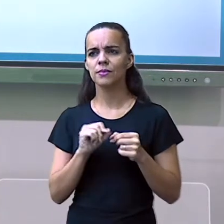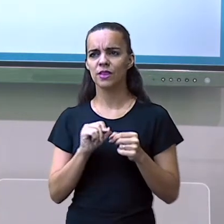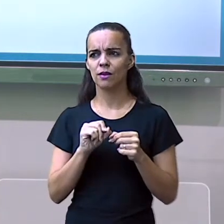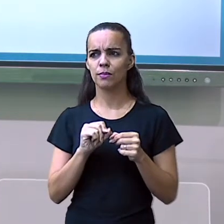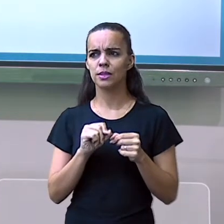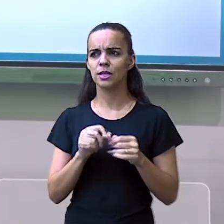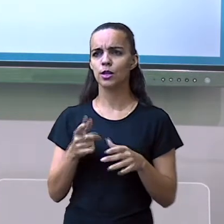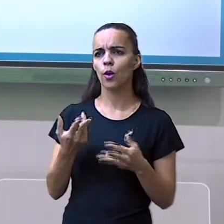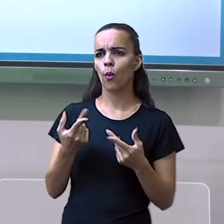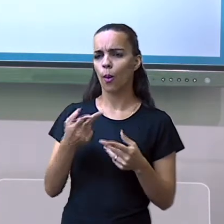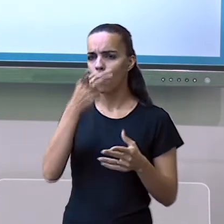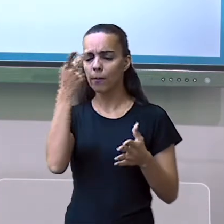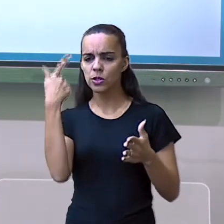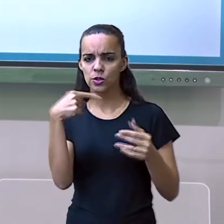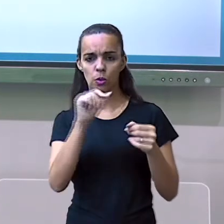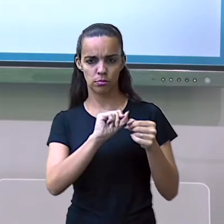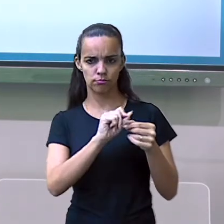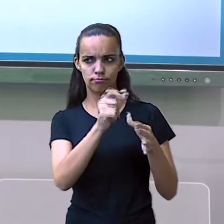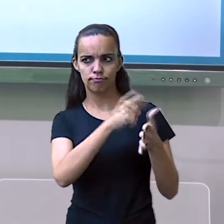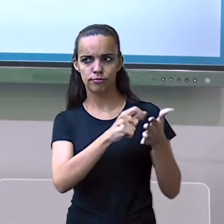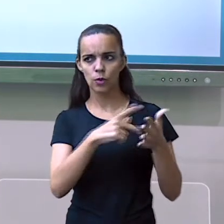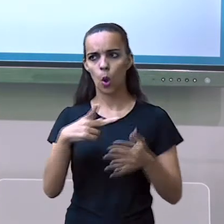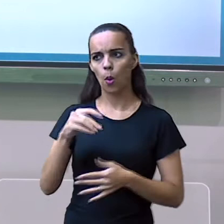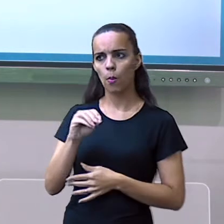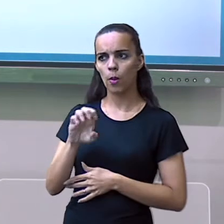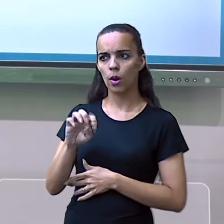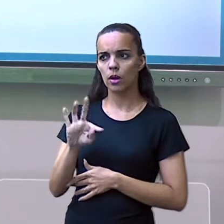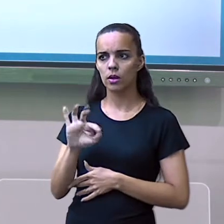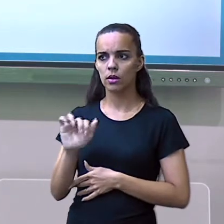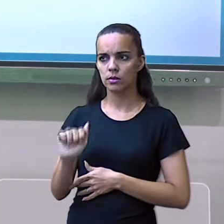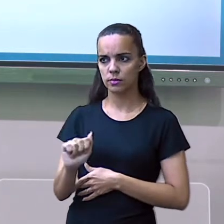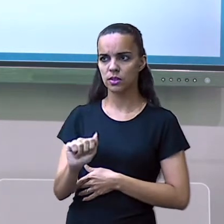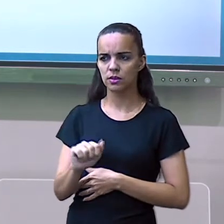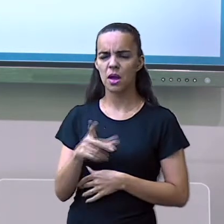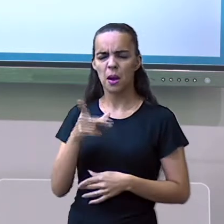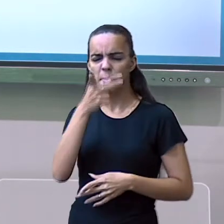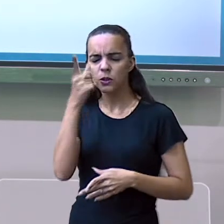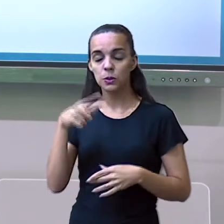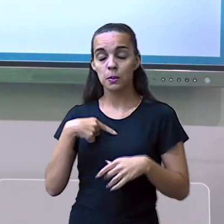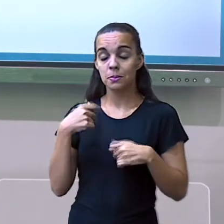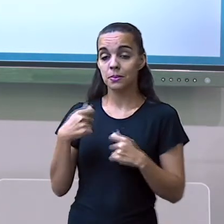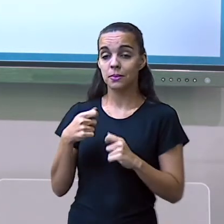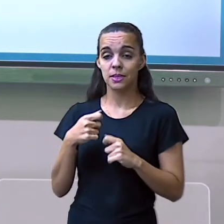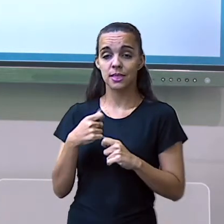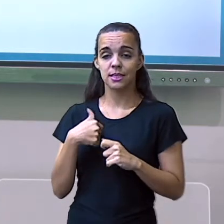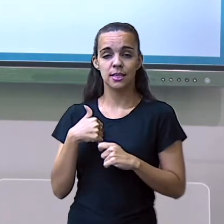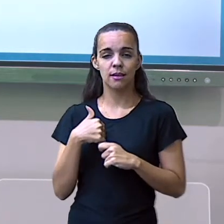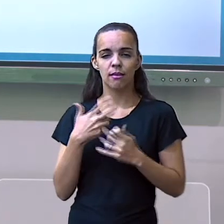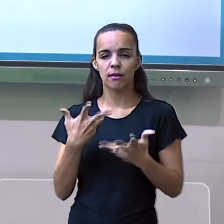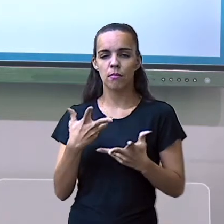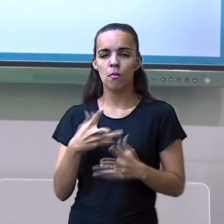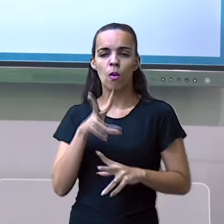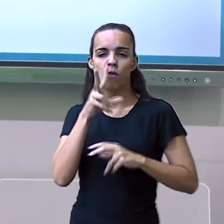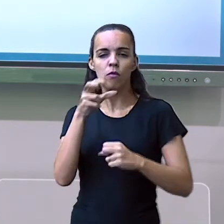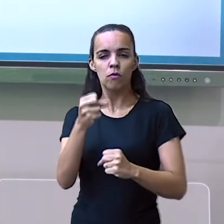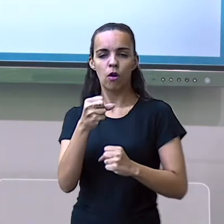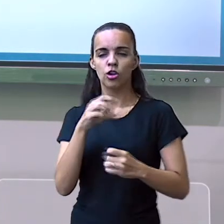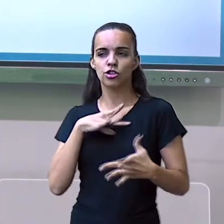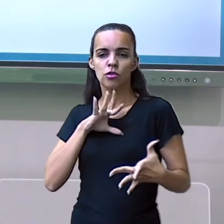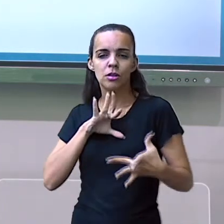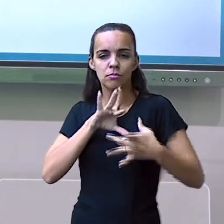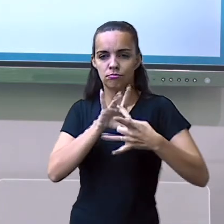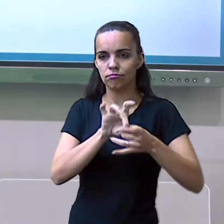poeta, geralmente uma pessoa que tem muito domínio da língua e